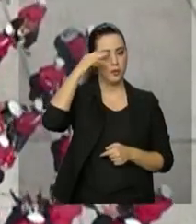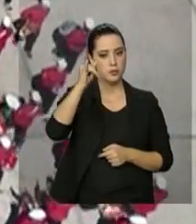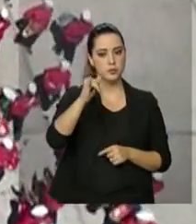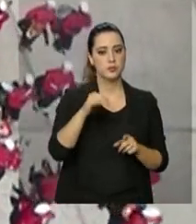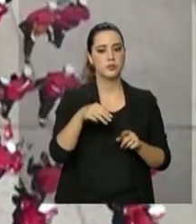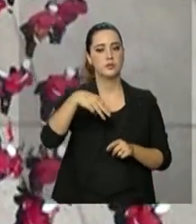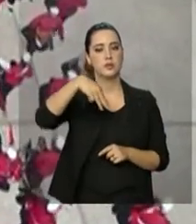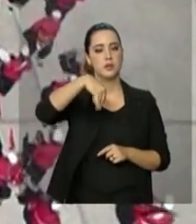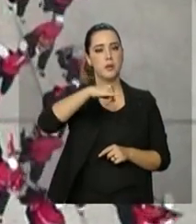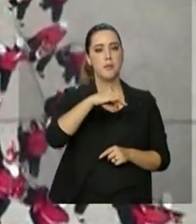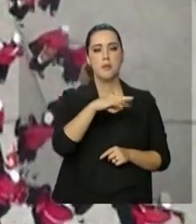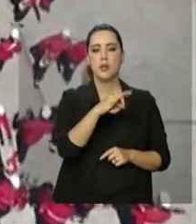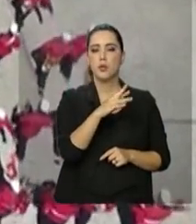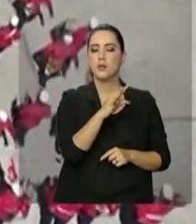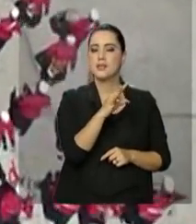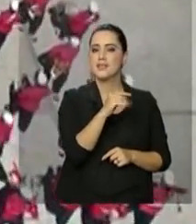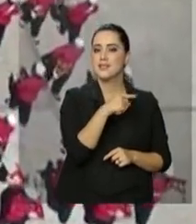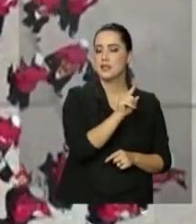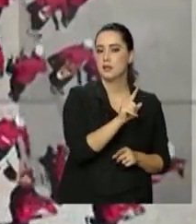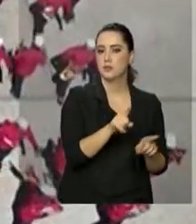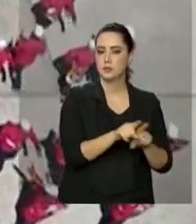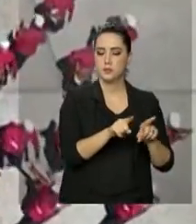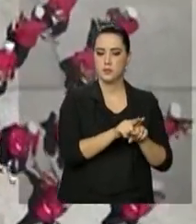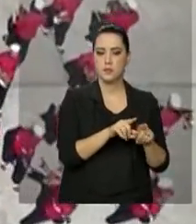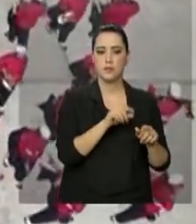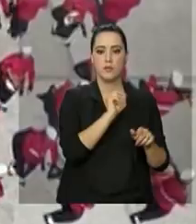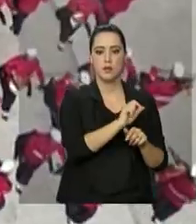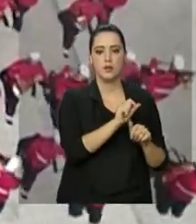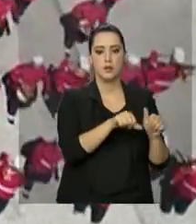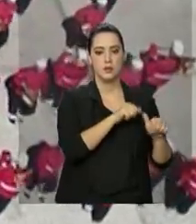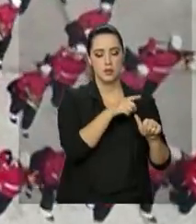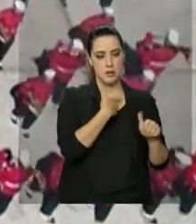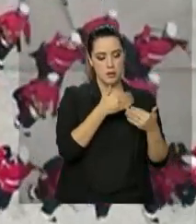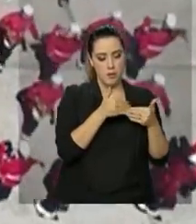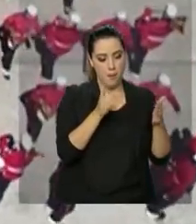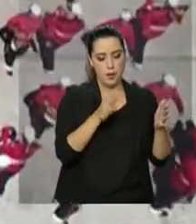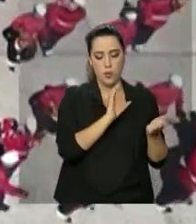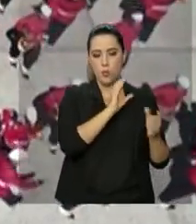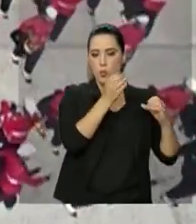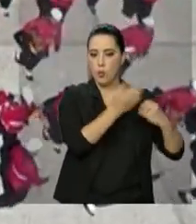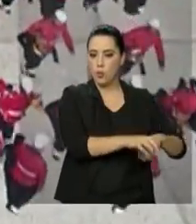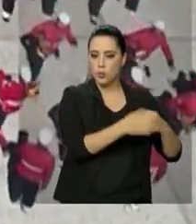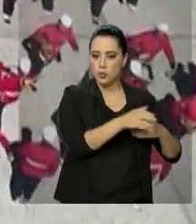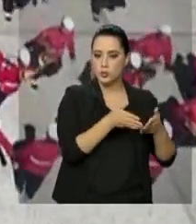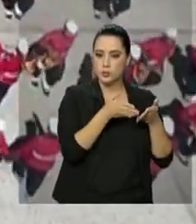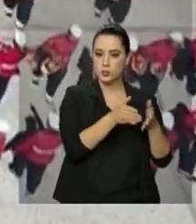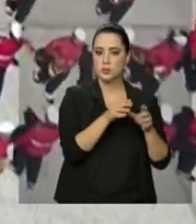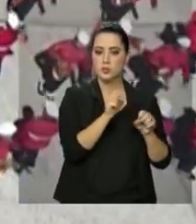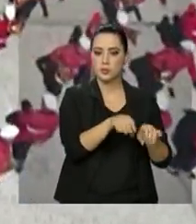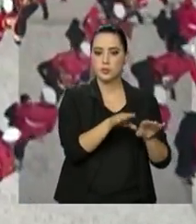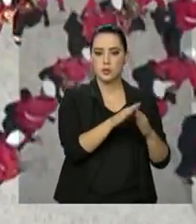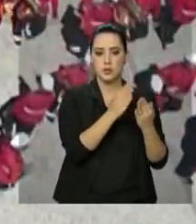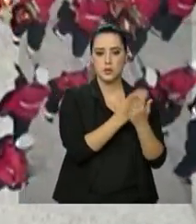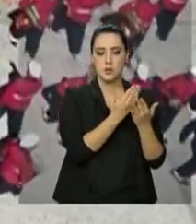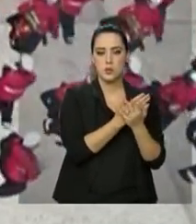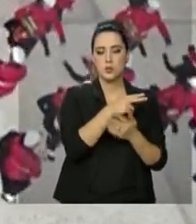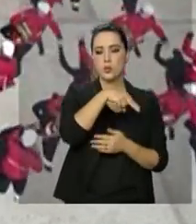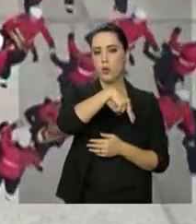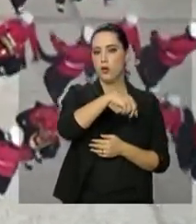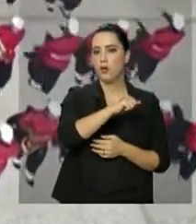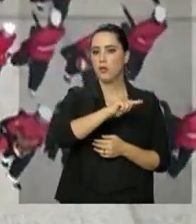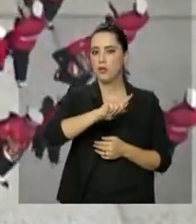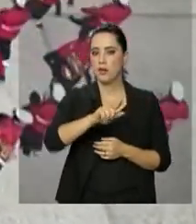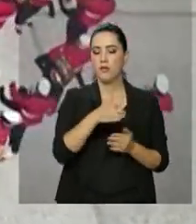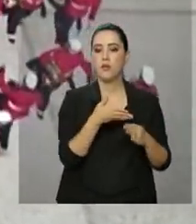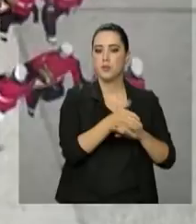Minustah. Temos agora também, a Marinha abriu o concurso para entrar na escola naval, para ingressar a carreira